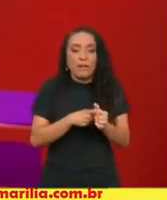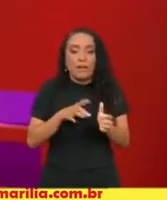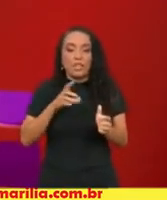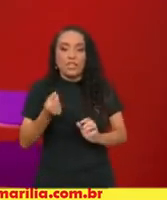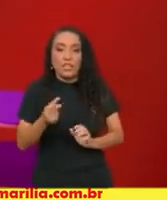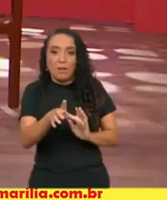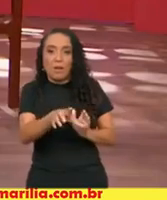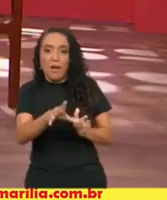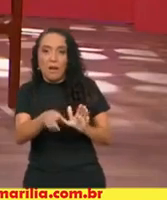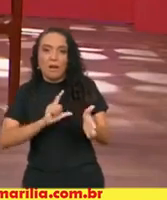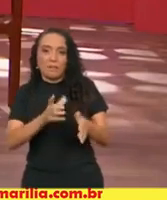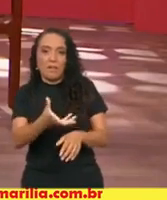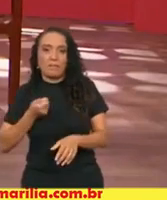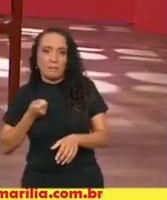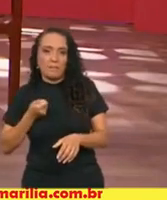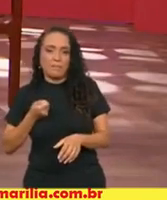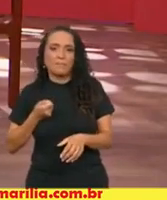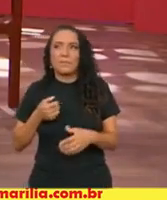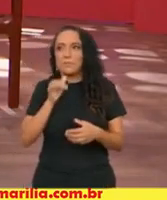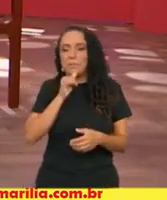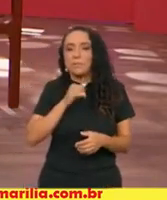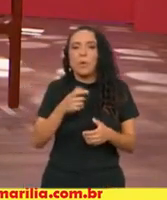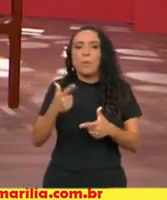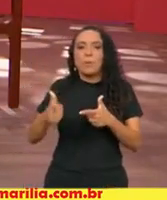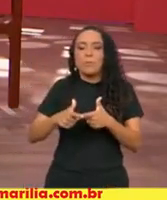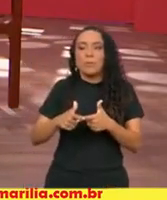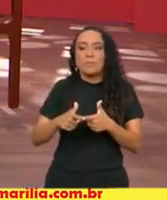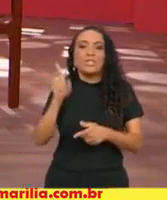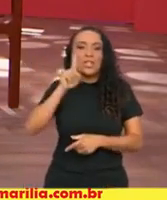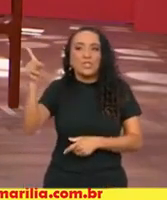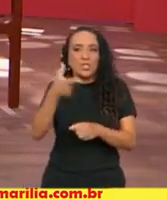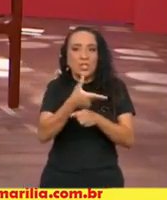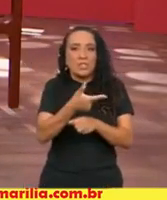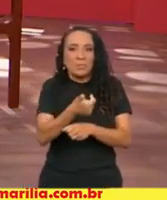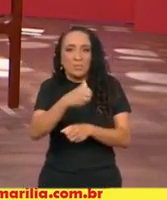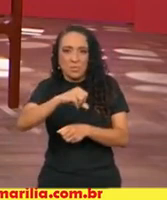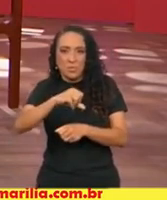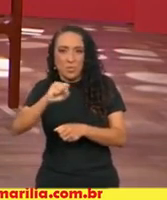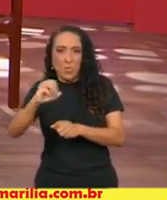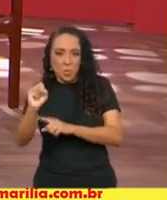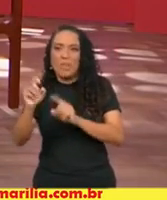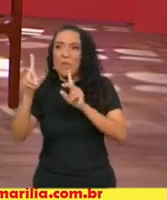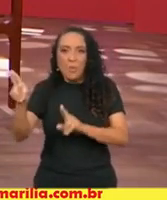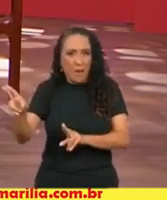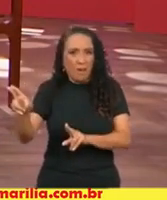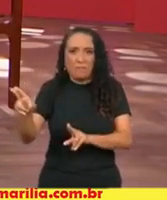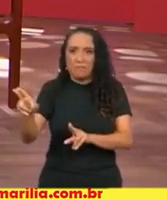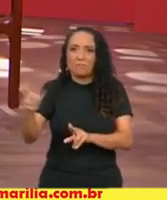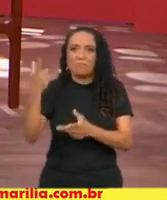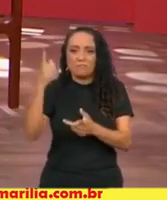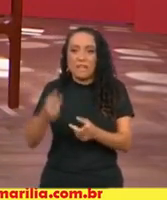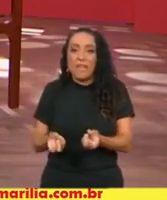taxa de juros quanto a isso. Né? A dívida dos Estados Unidos, a crise dos Estados Unidos de 2008, exatamente, foi é como se fosse um subprime. Você ficar revendendo os